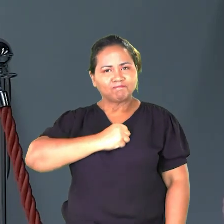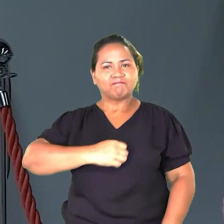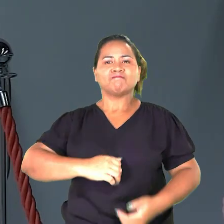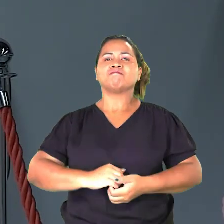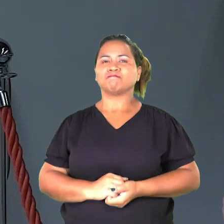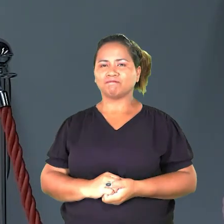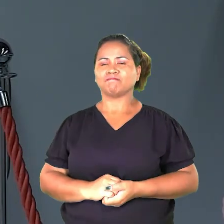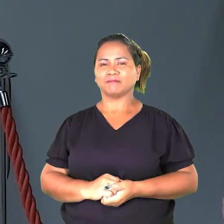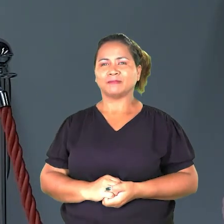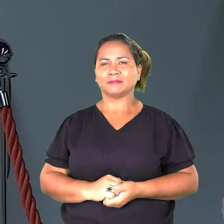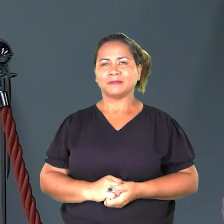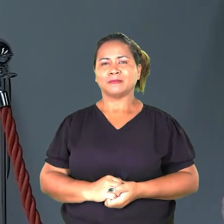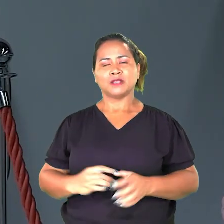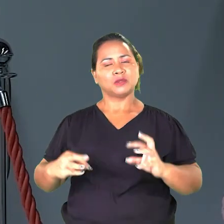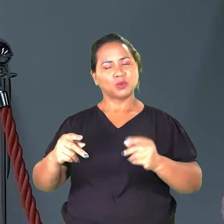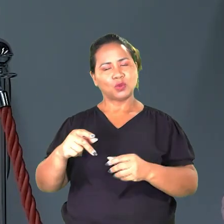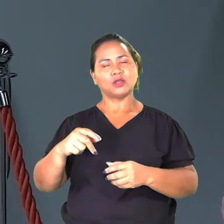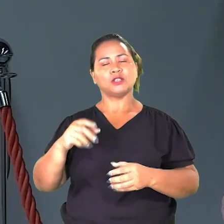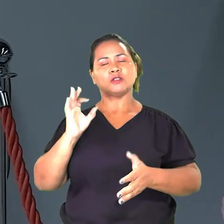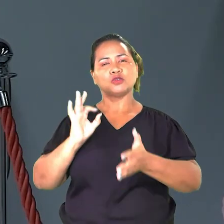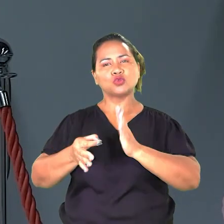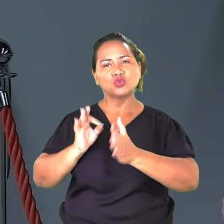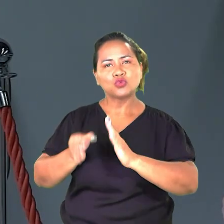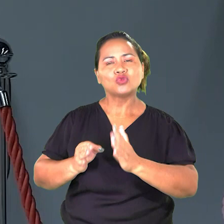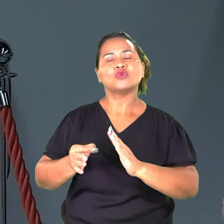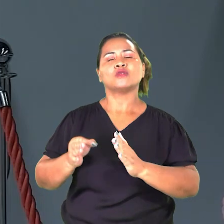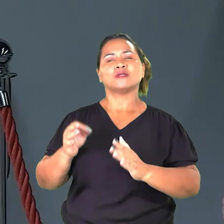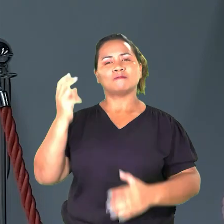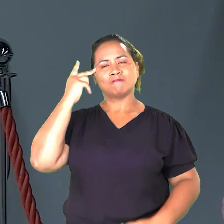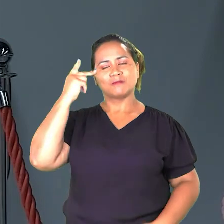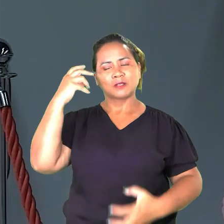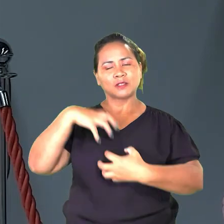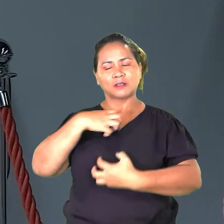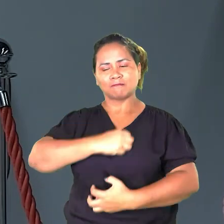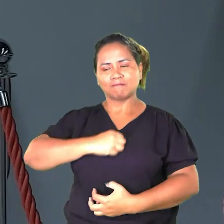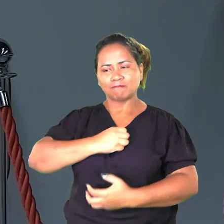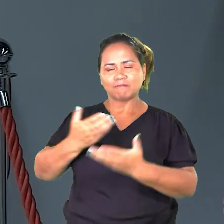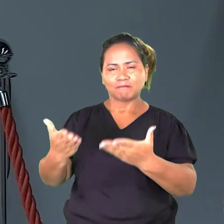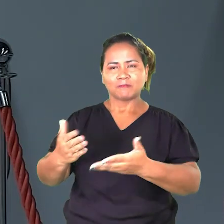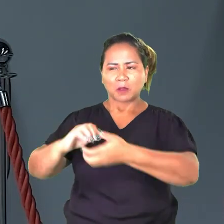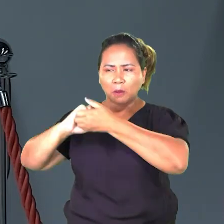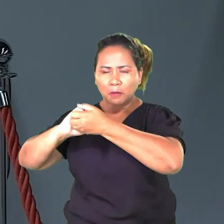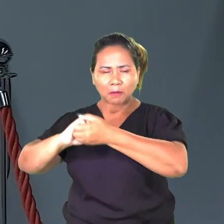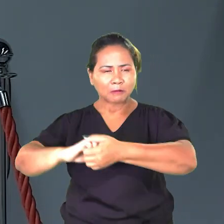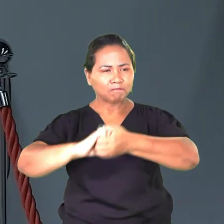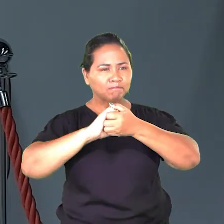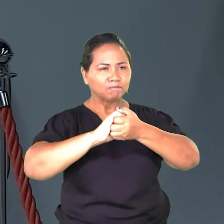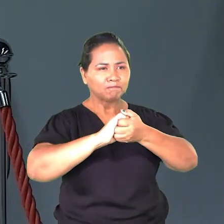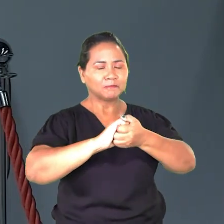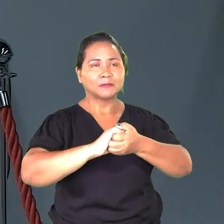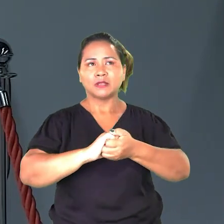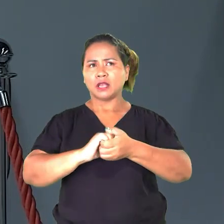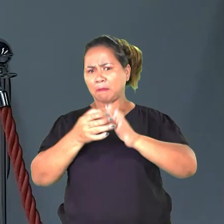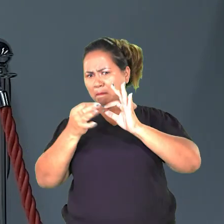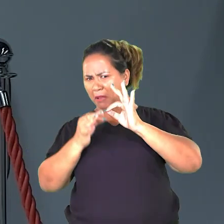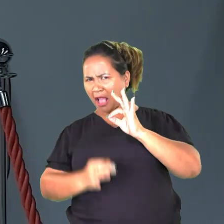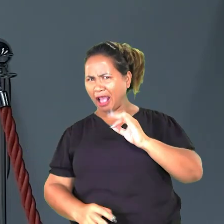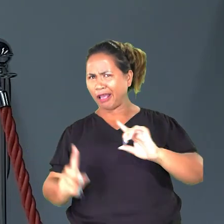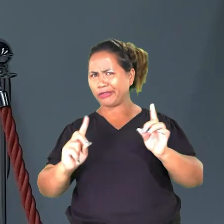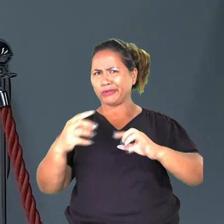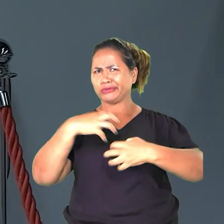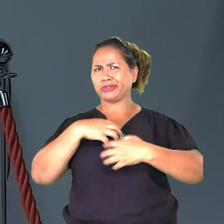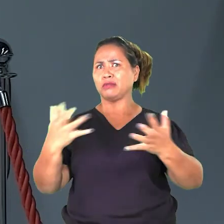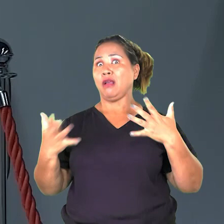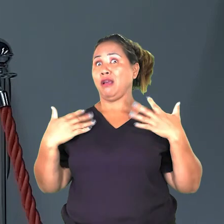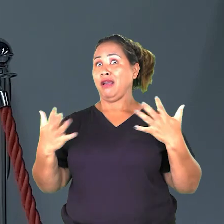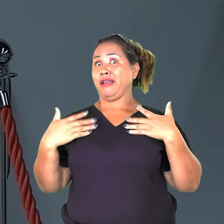numa gestão inesquecível. Vossa Excelência deixará saudades a todos os membros do Tribunal de Justiça e à Justiça de São Paulo. Cumprimento aqui os